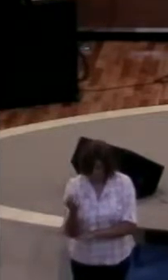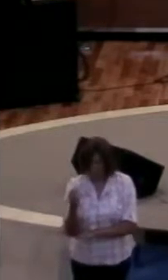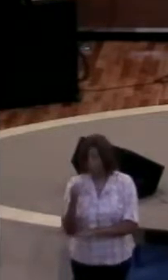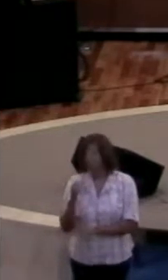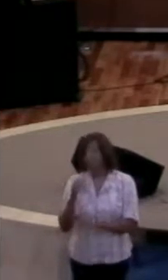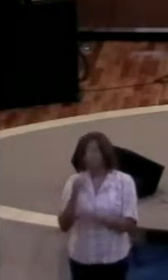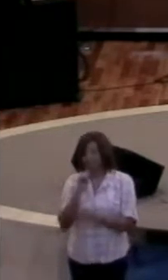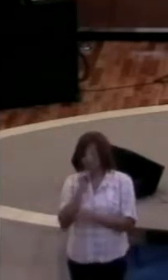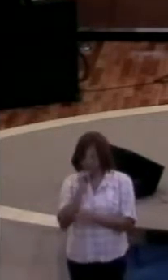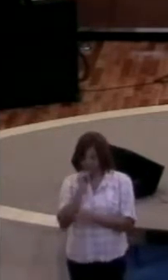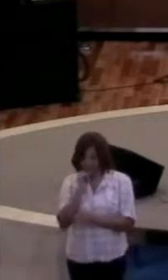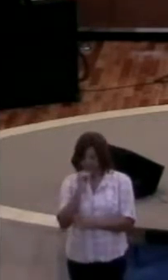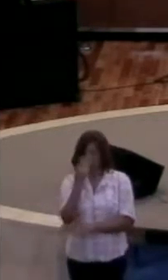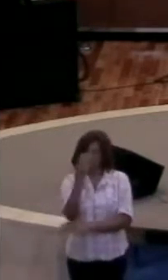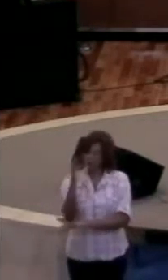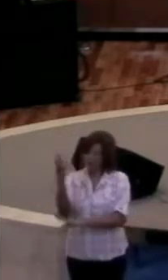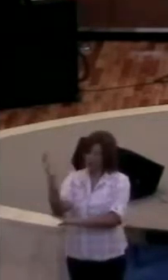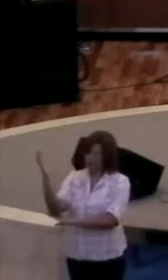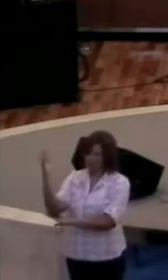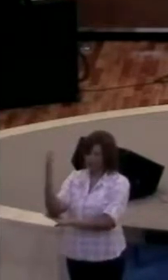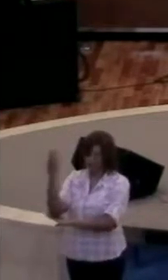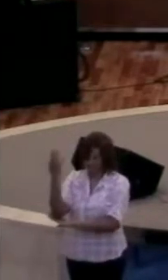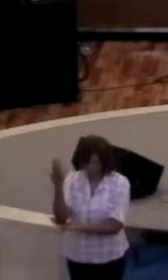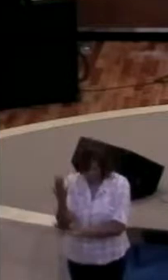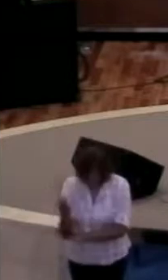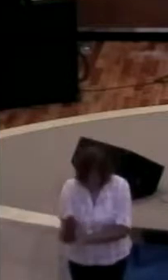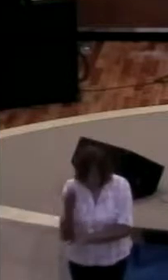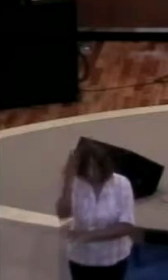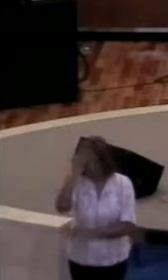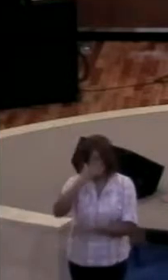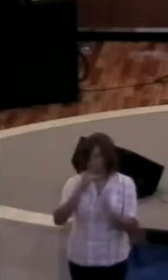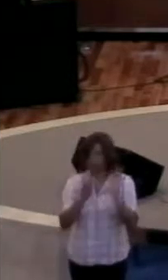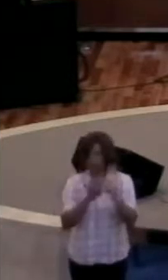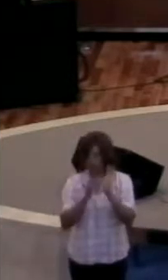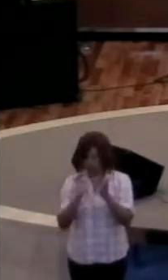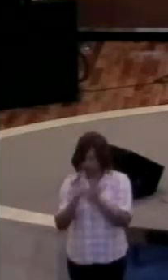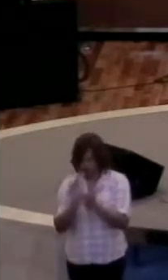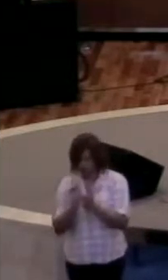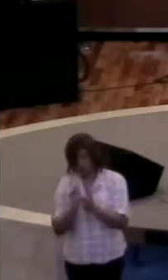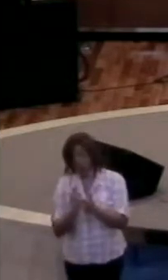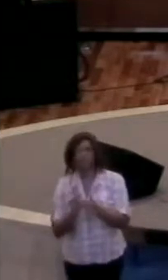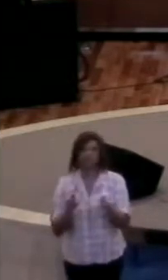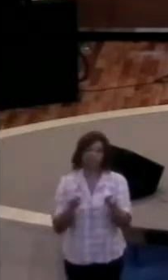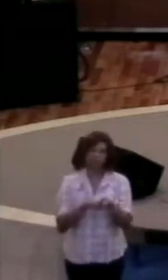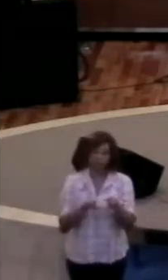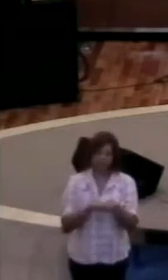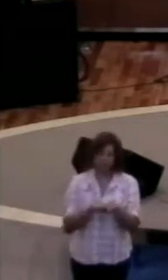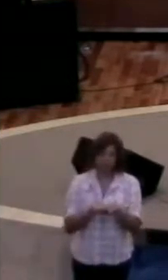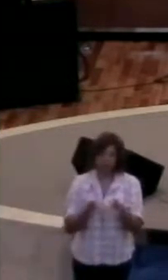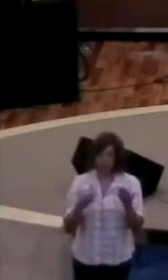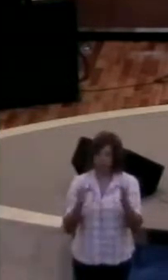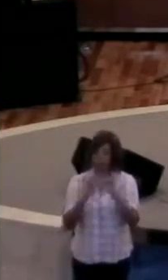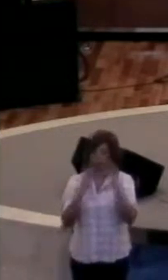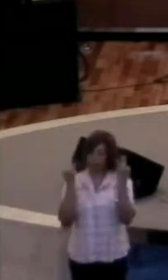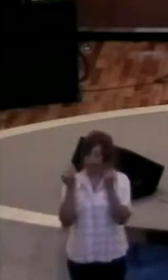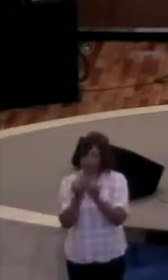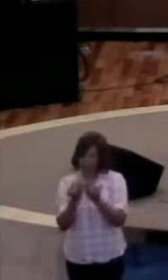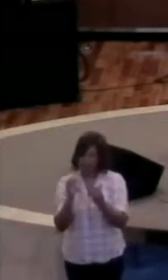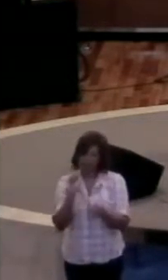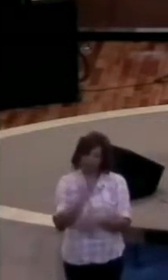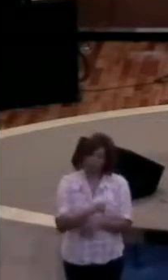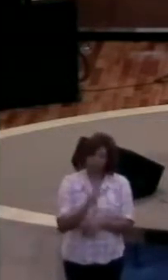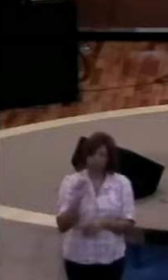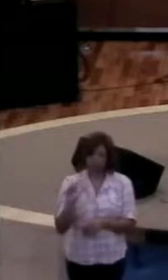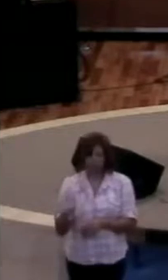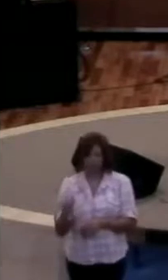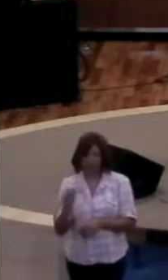as palmeiras se curvavam, adorando a Jesus. Outros dizem que quando a família caminhava e andava, os